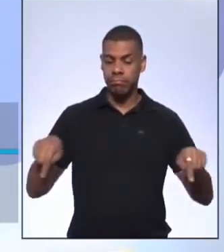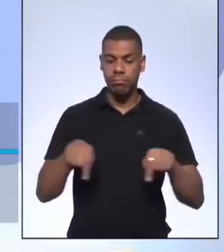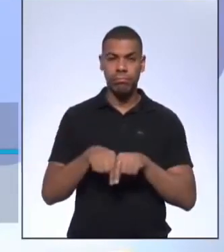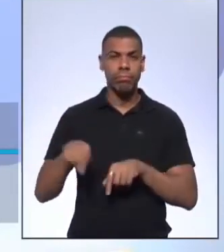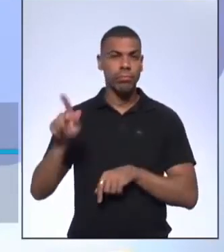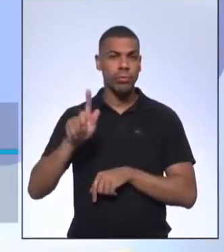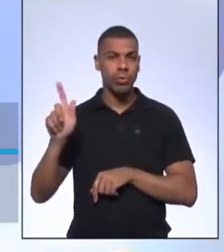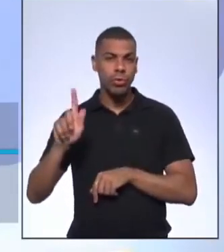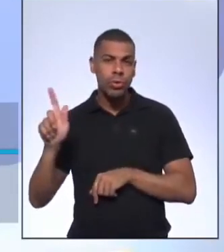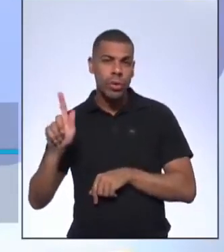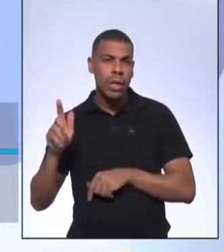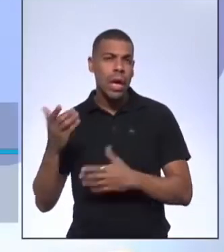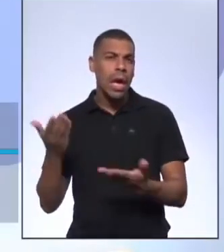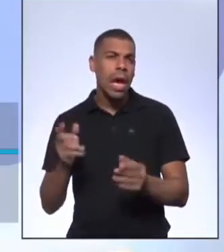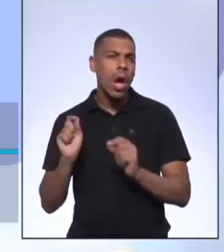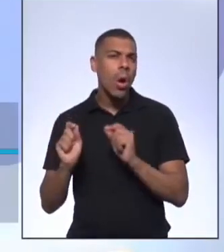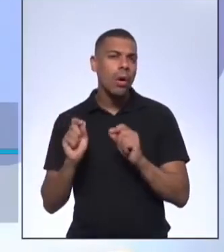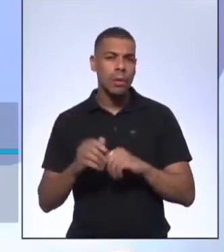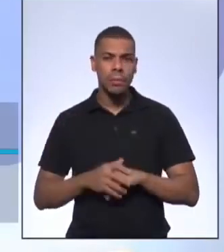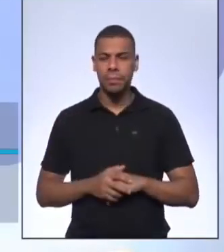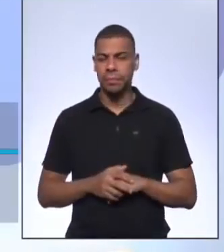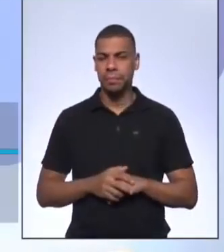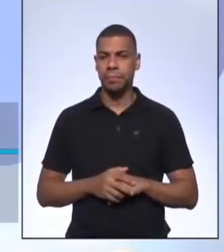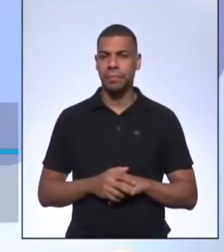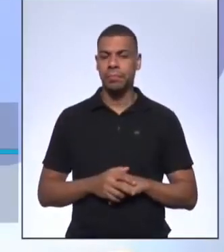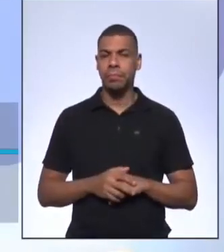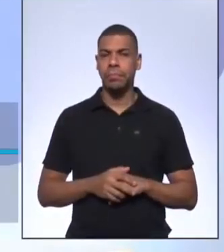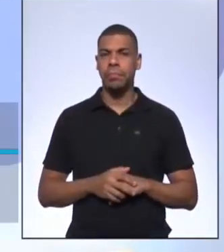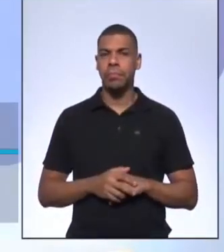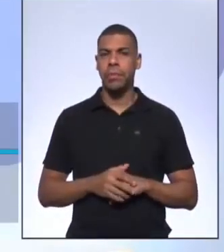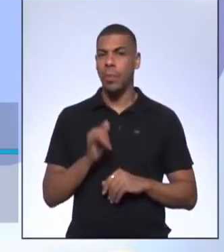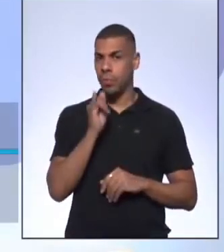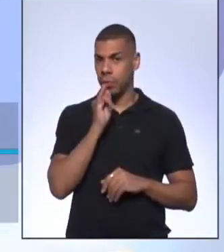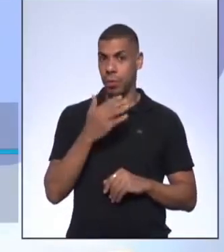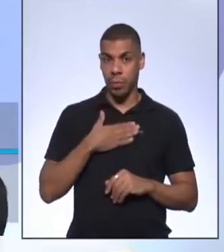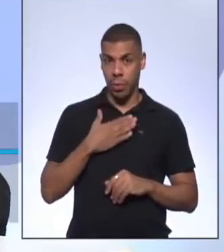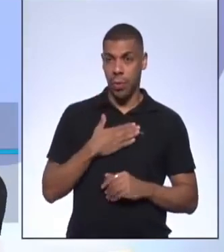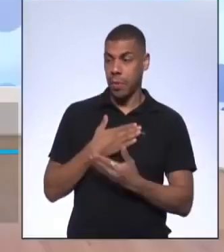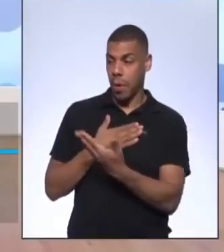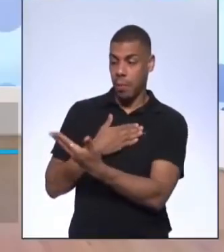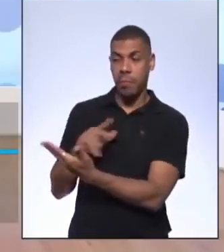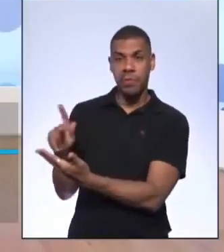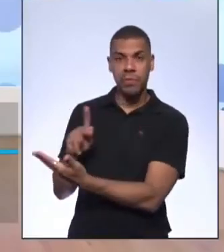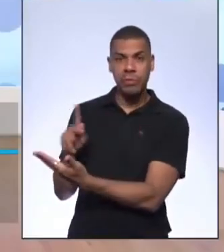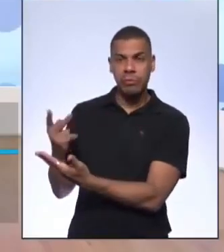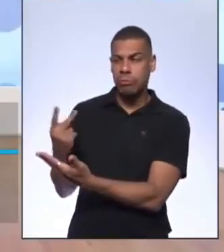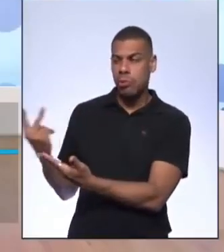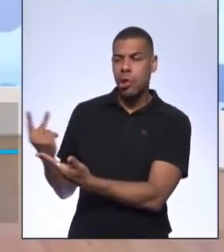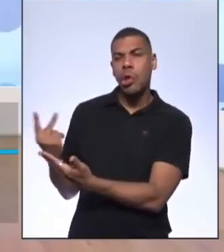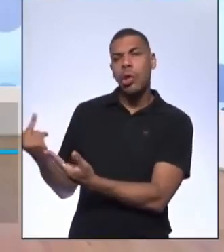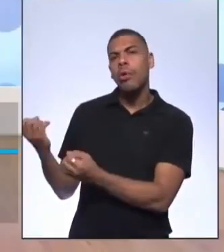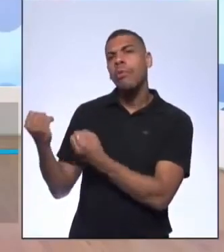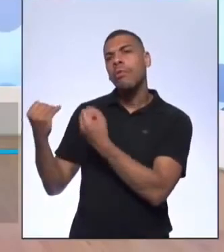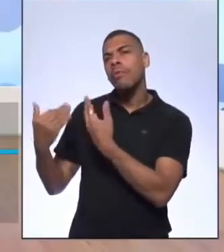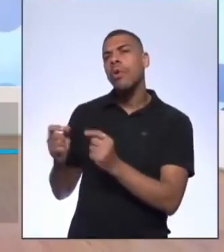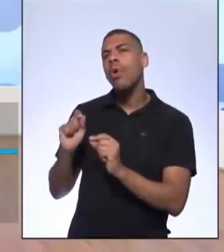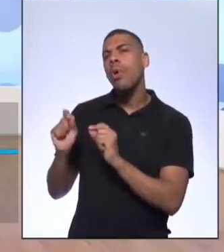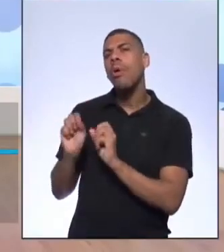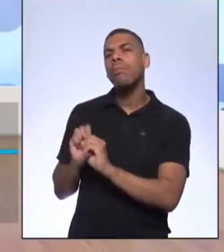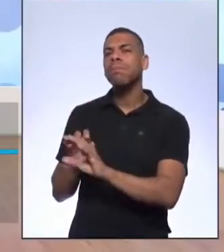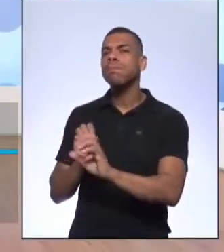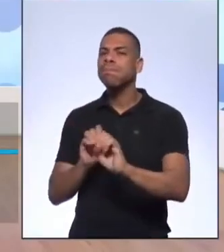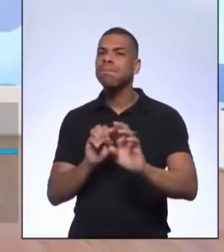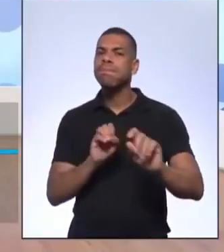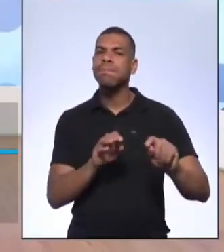são exemplos de tensões, né, dentro dos territórios. Eu e a professora Andréia, nós vamos discutir várias questões que